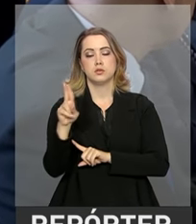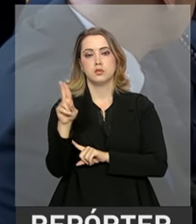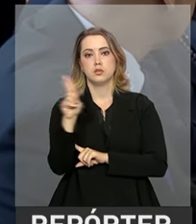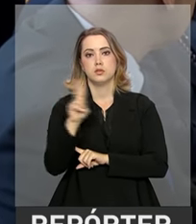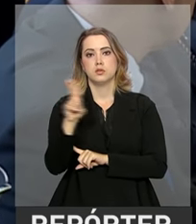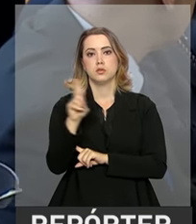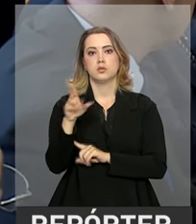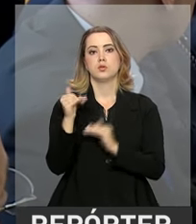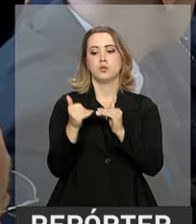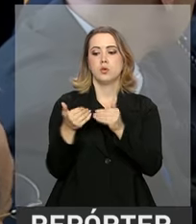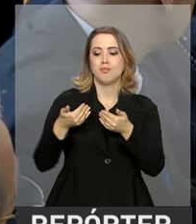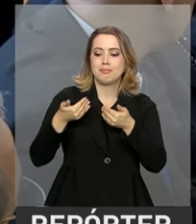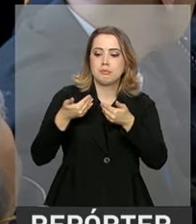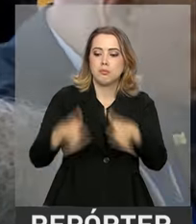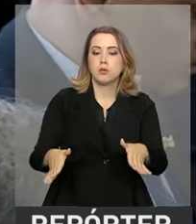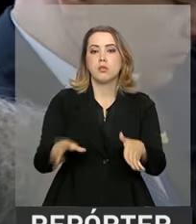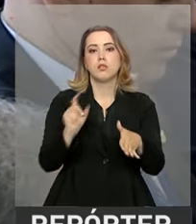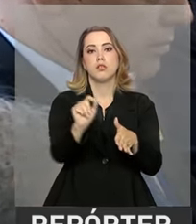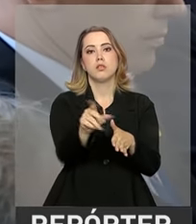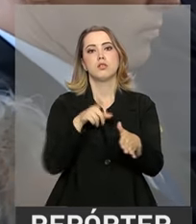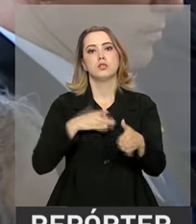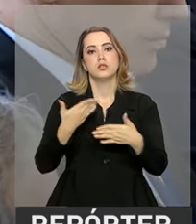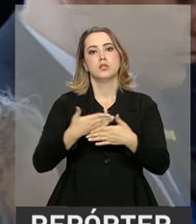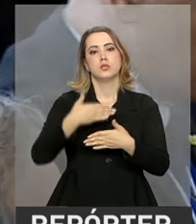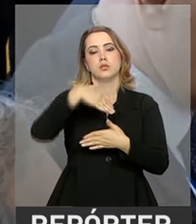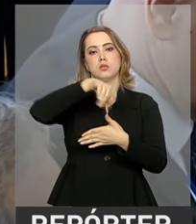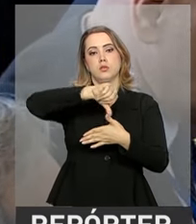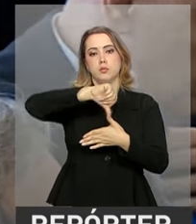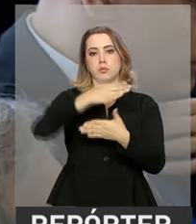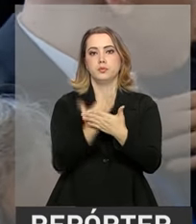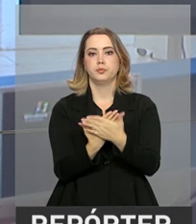e queda de barreiras no âmbito do Mercosul.